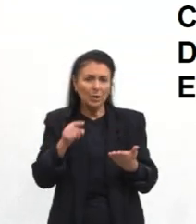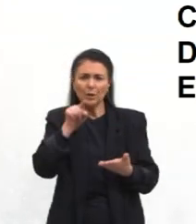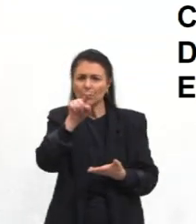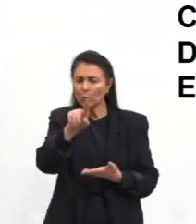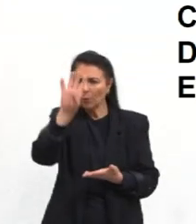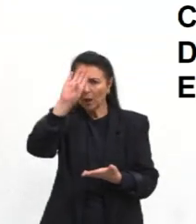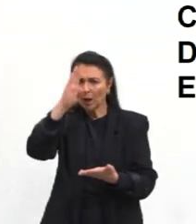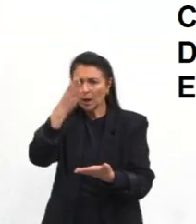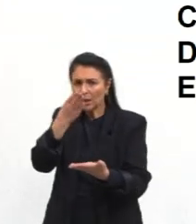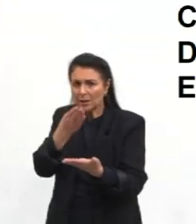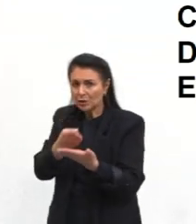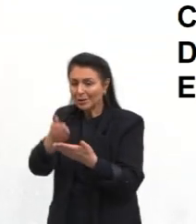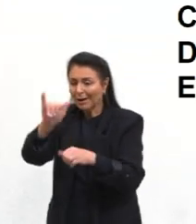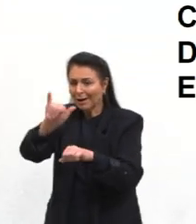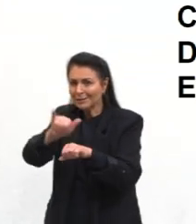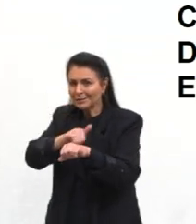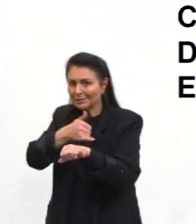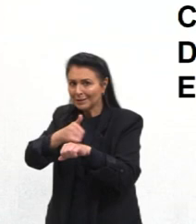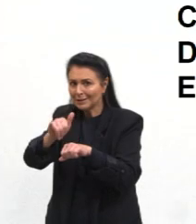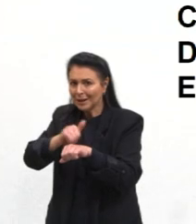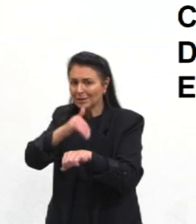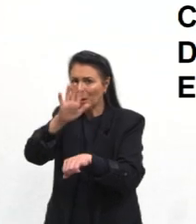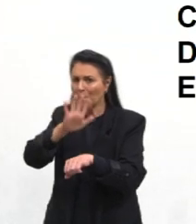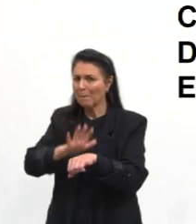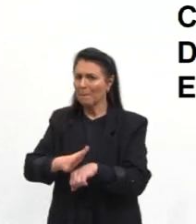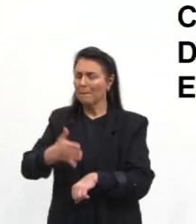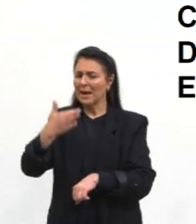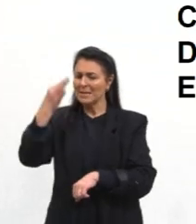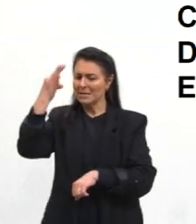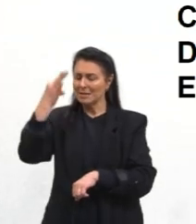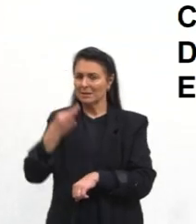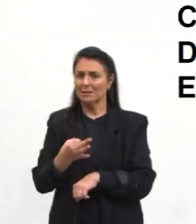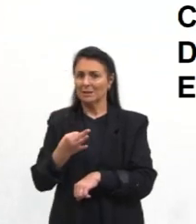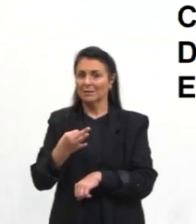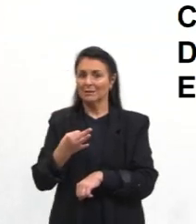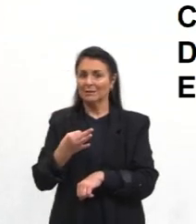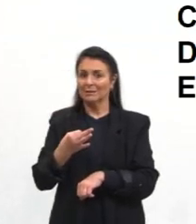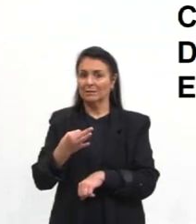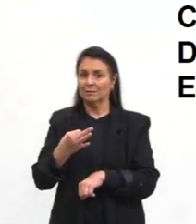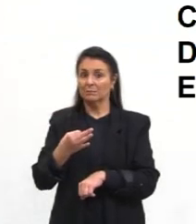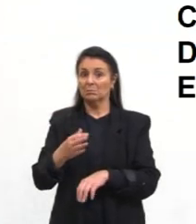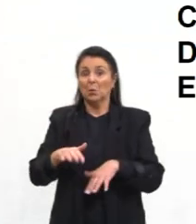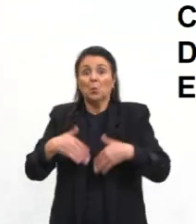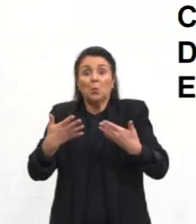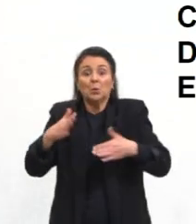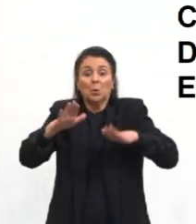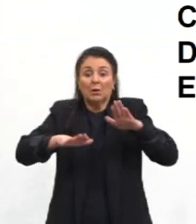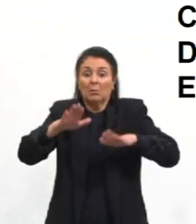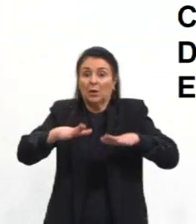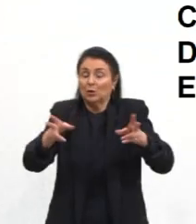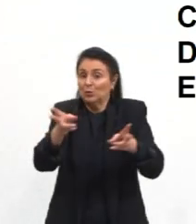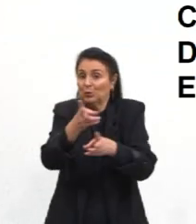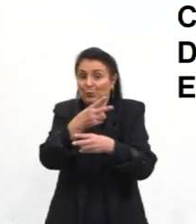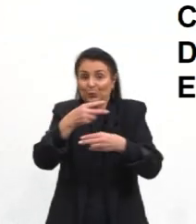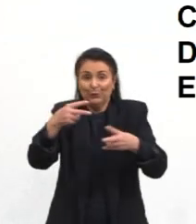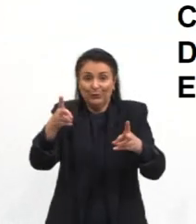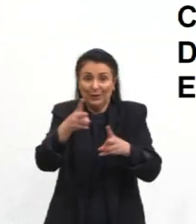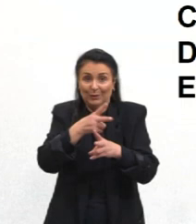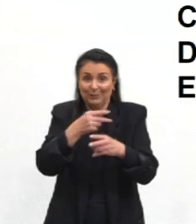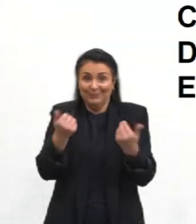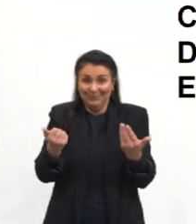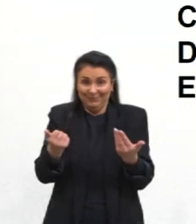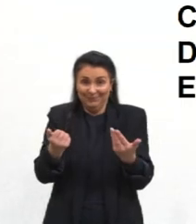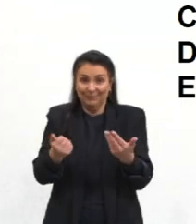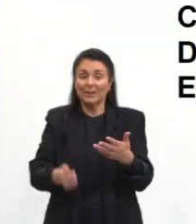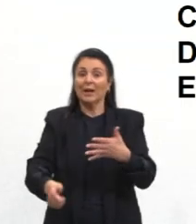acreditam ser a estratégia mais eficiente gente quando depende do vento ó se liga letra